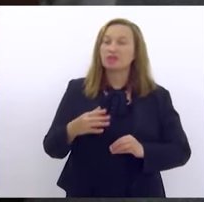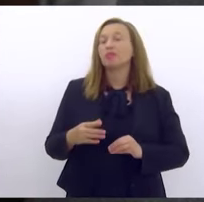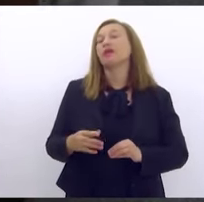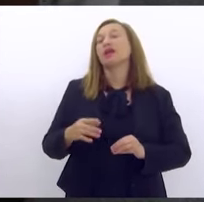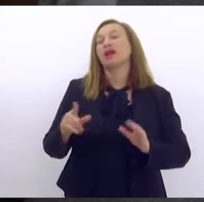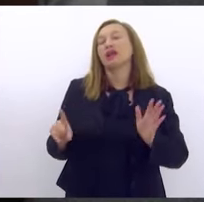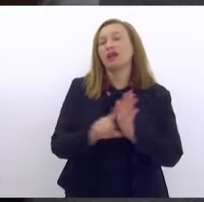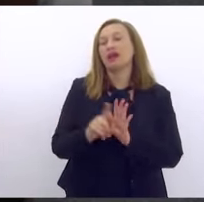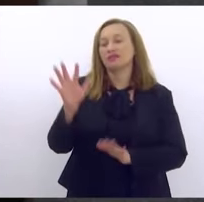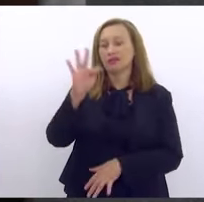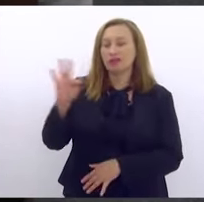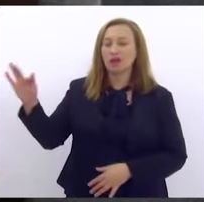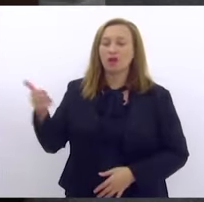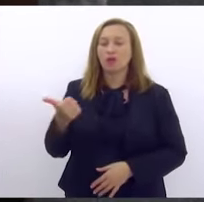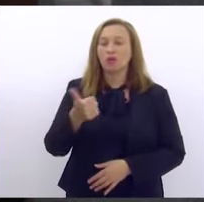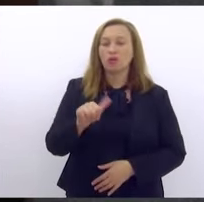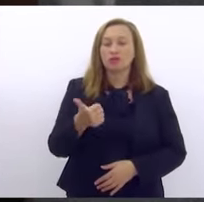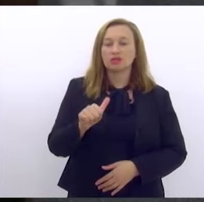número